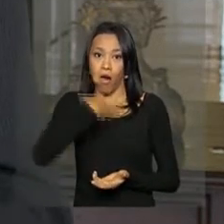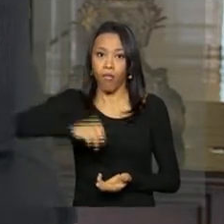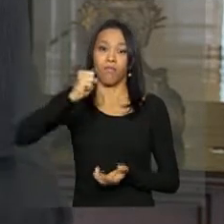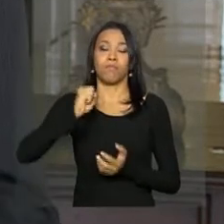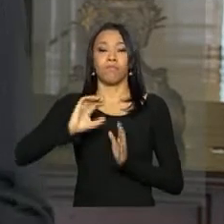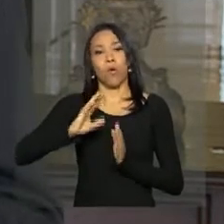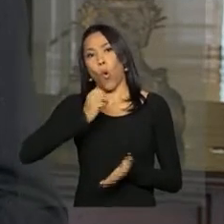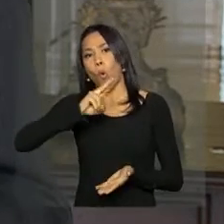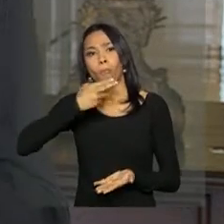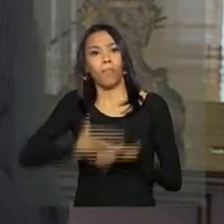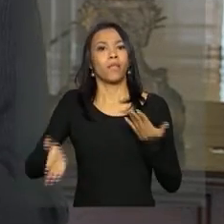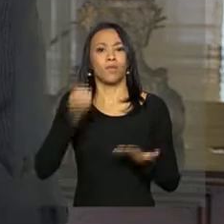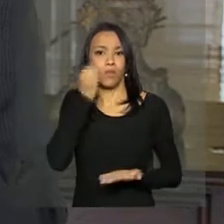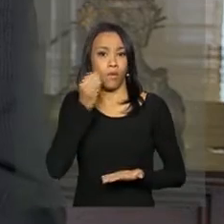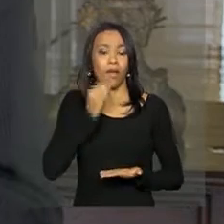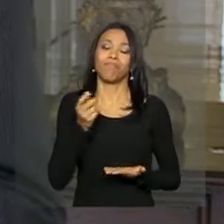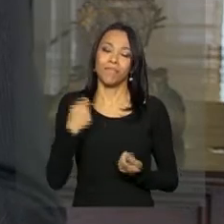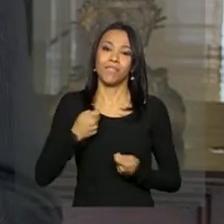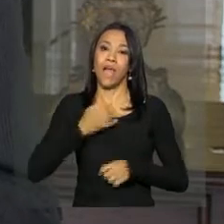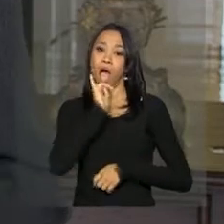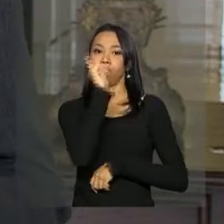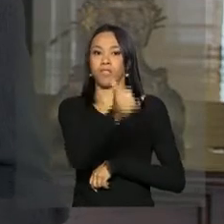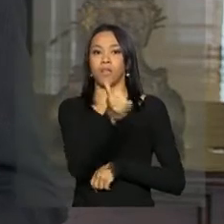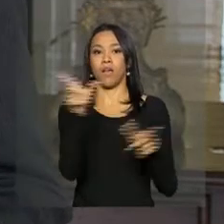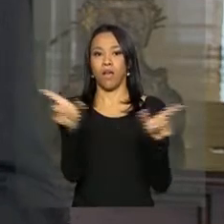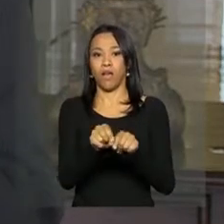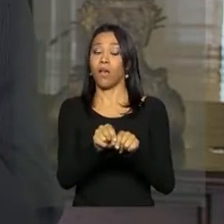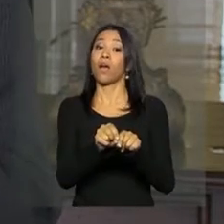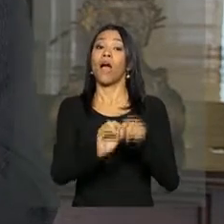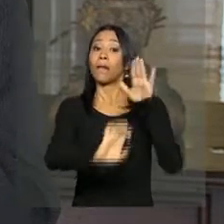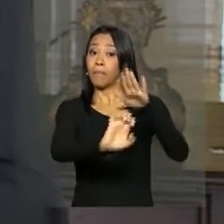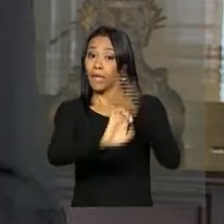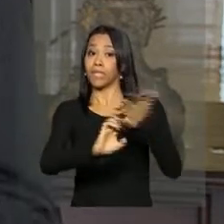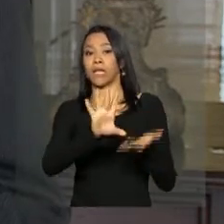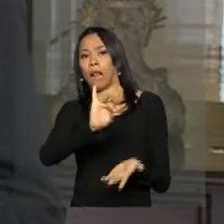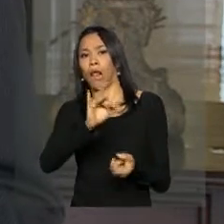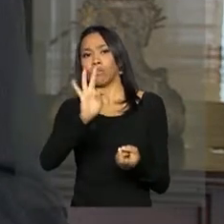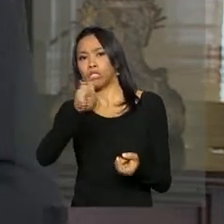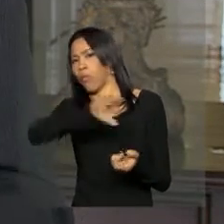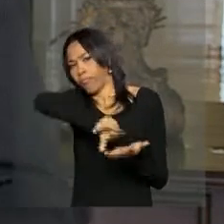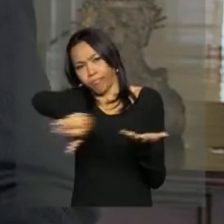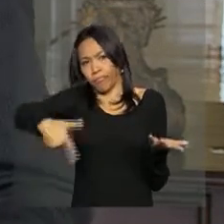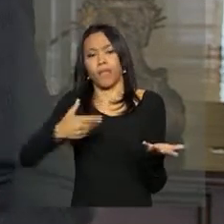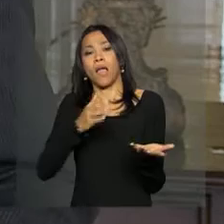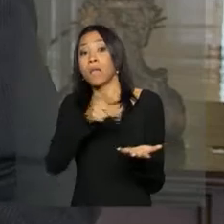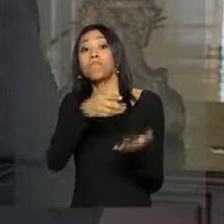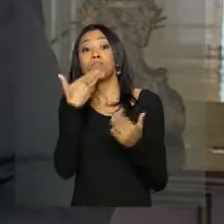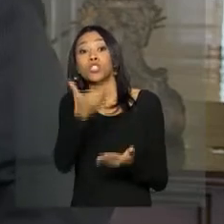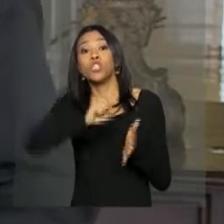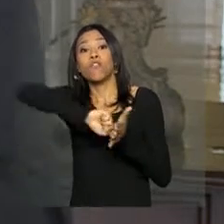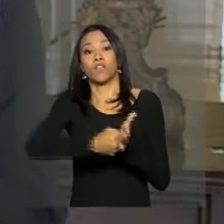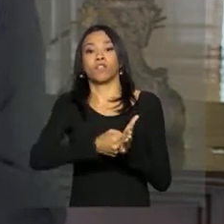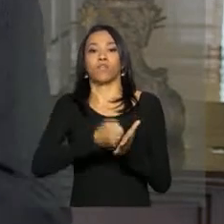ou perdeu esse celular deve comunicar o fato à operadora e registrar essa informações solicitar o bloqueio do